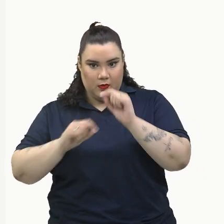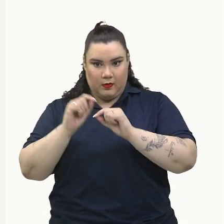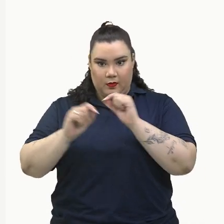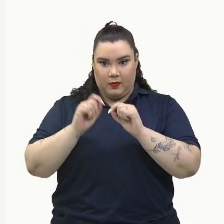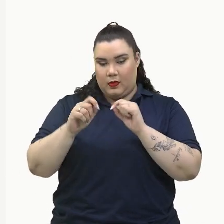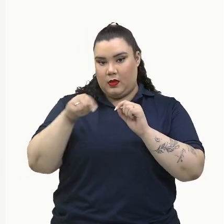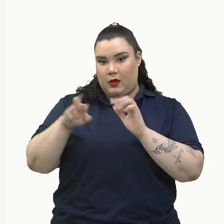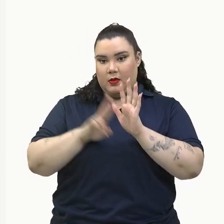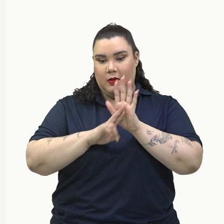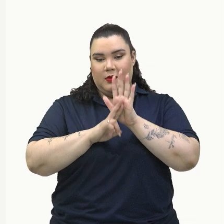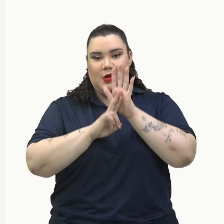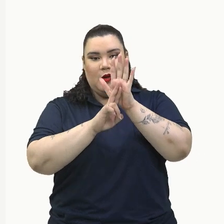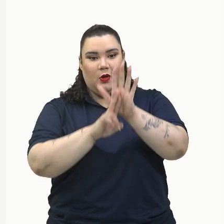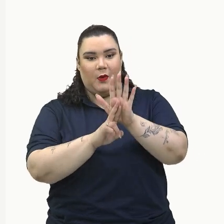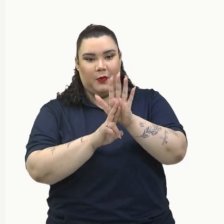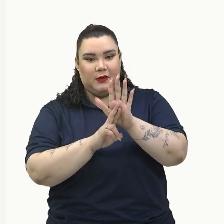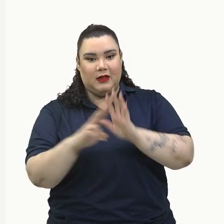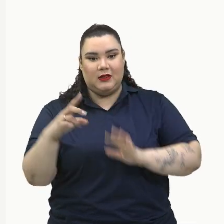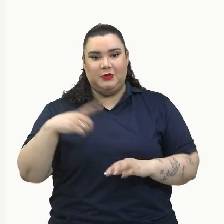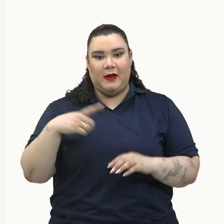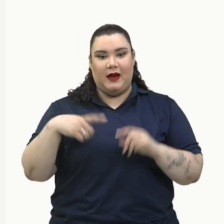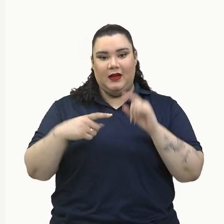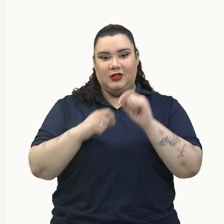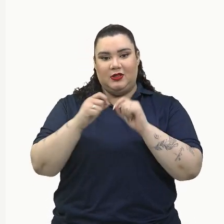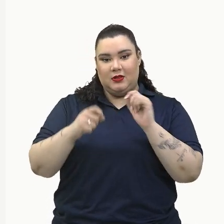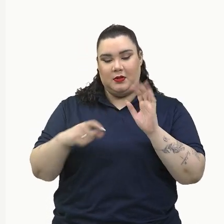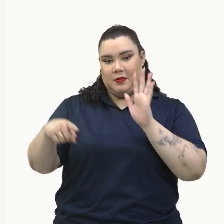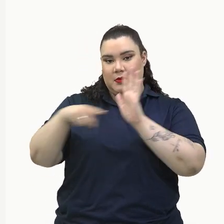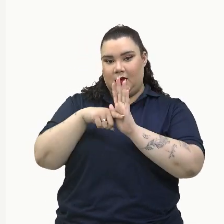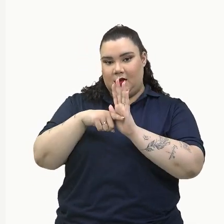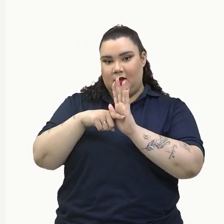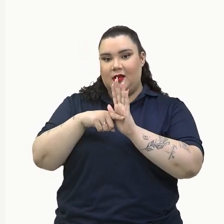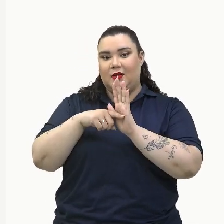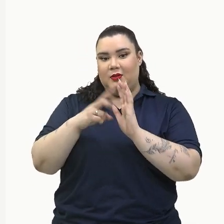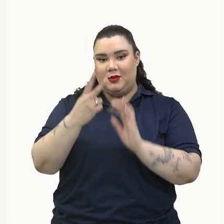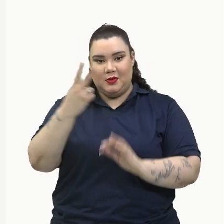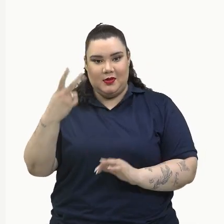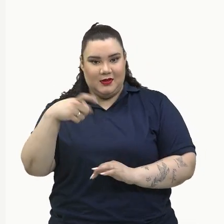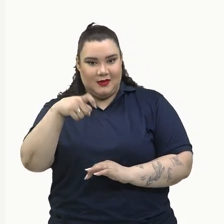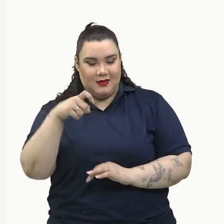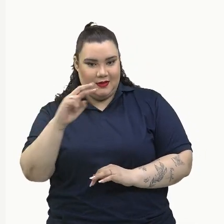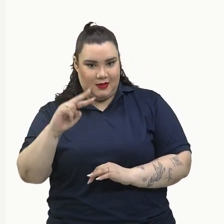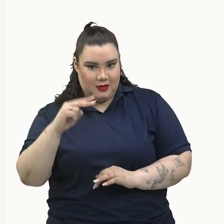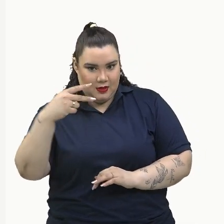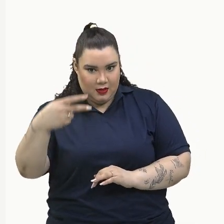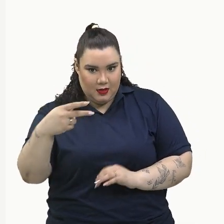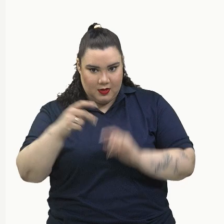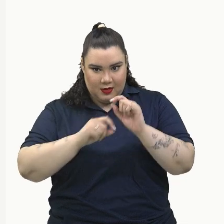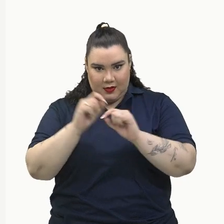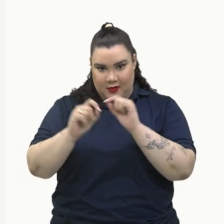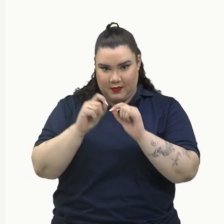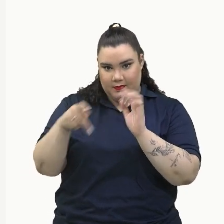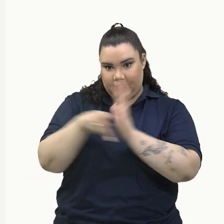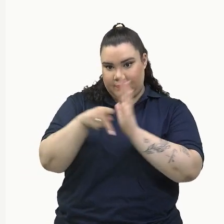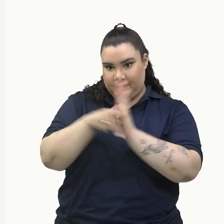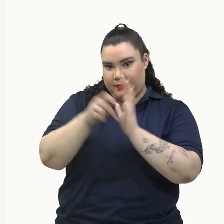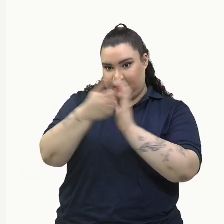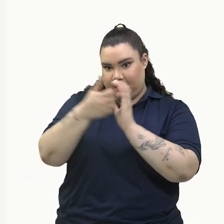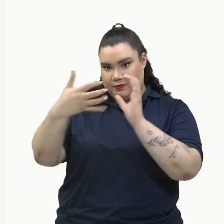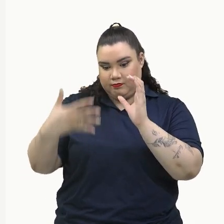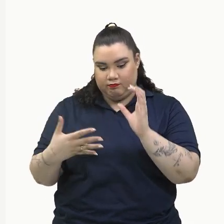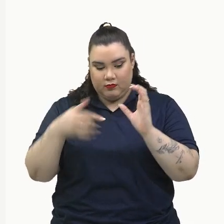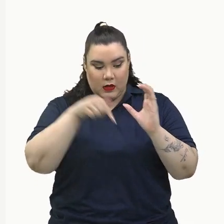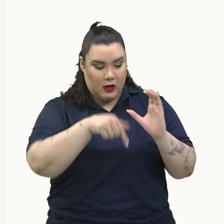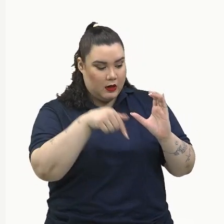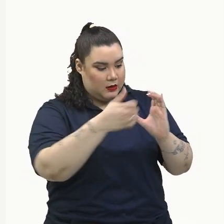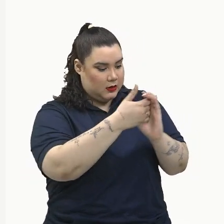o lucro, é de grau 2, e ele é negativo. Então, a gente já sabe, por essas características aqui,